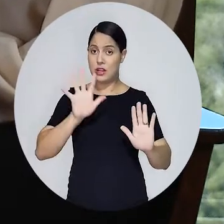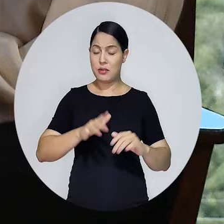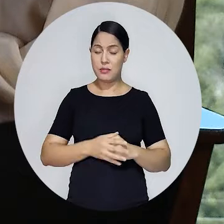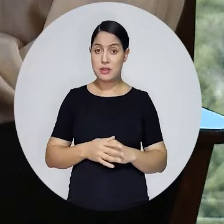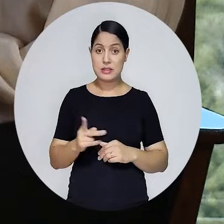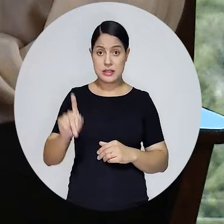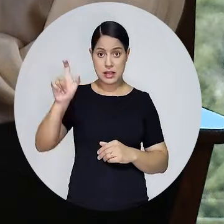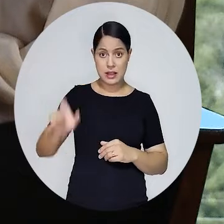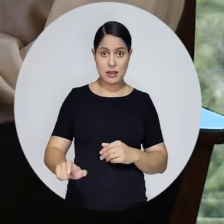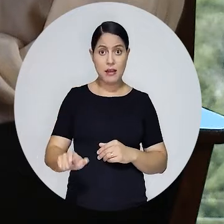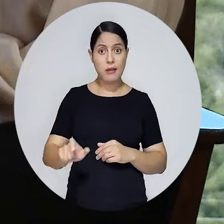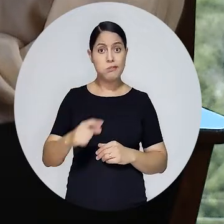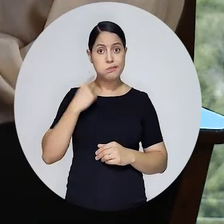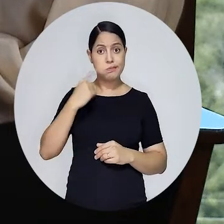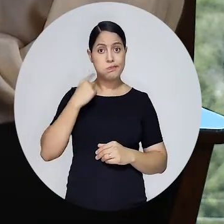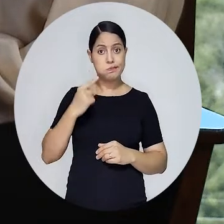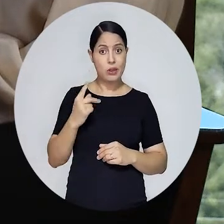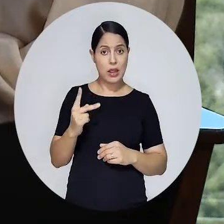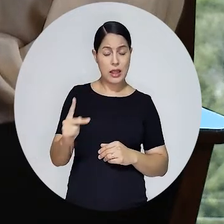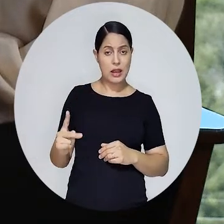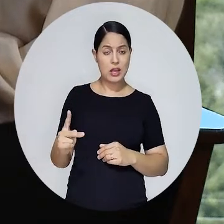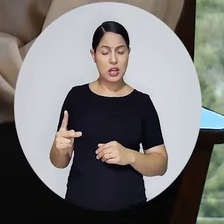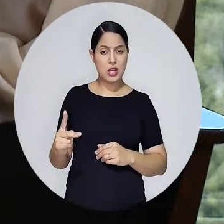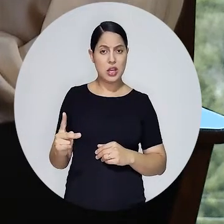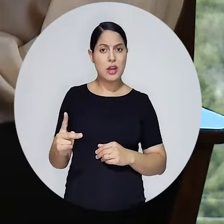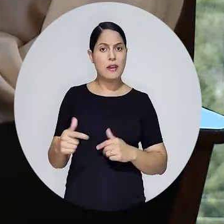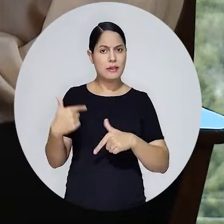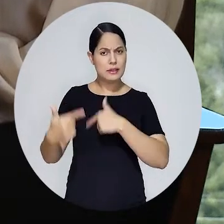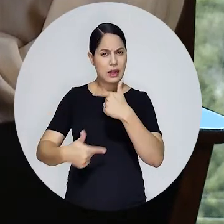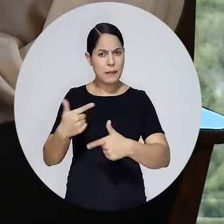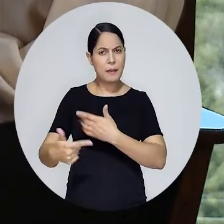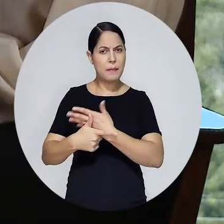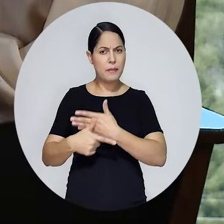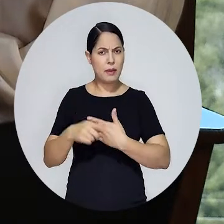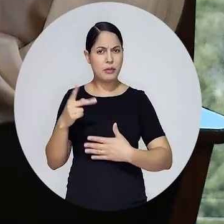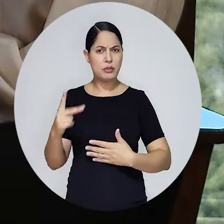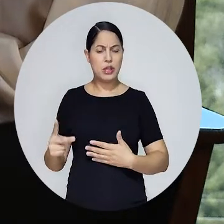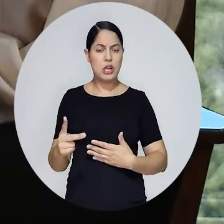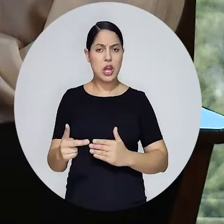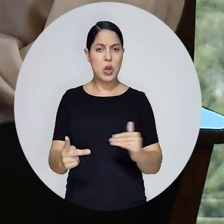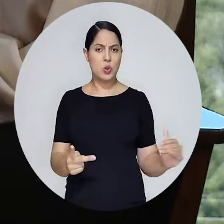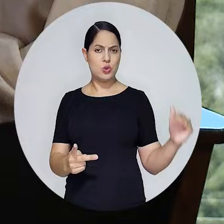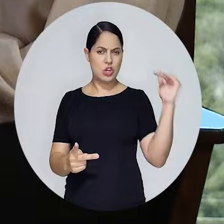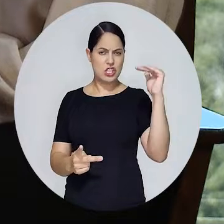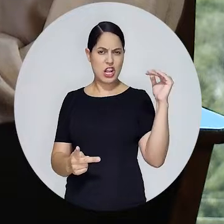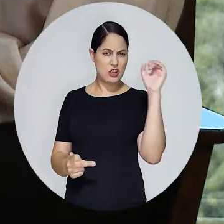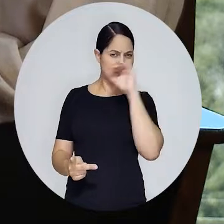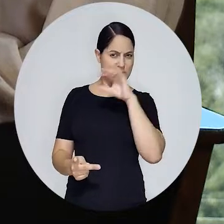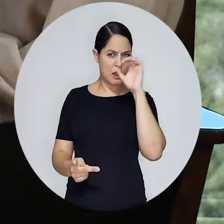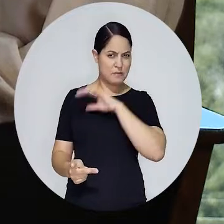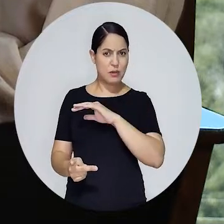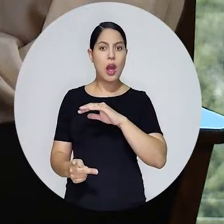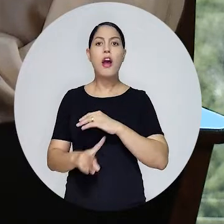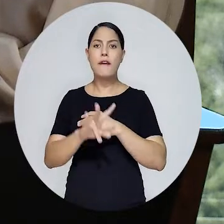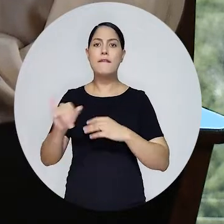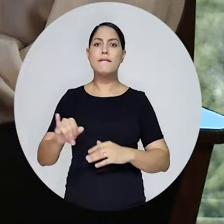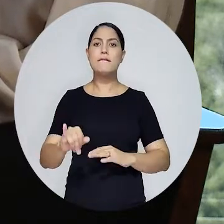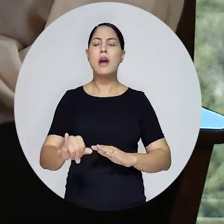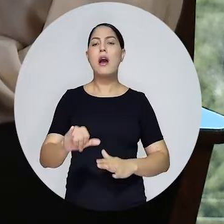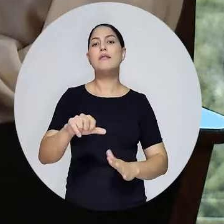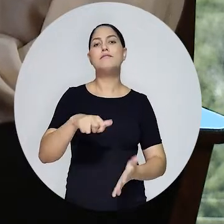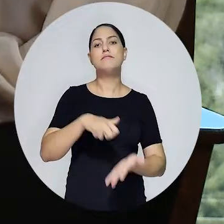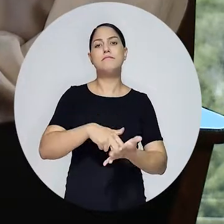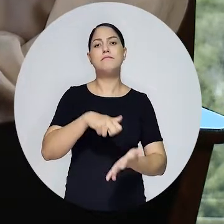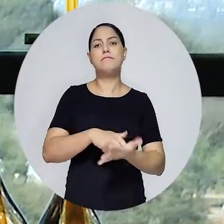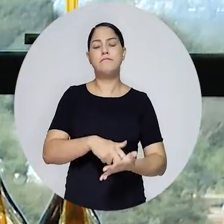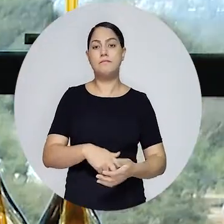profissão, for violada a sua prerrogativa, nos critérios, por exemplo, que está definido na lei, a autoridade responderá pelo crime